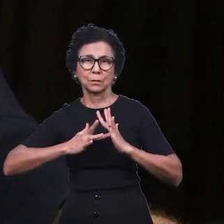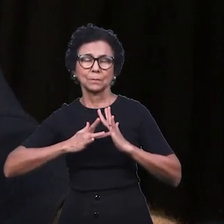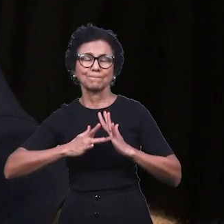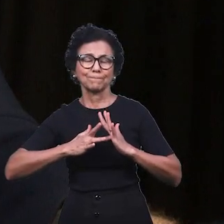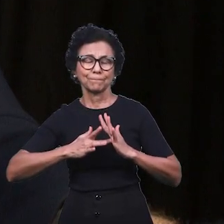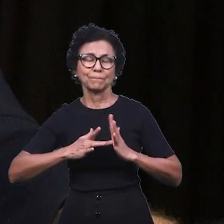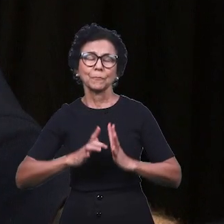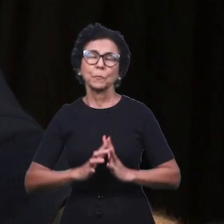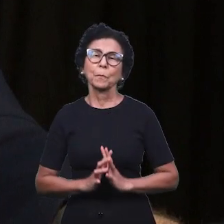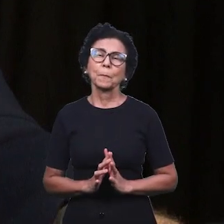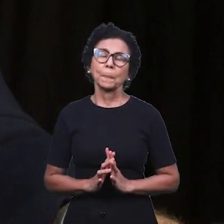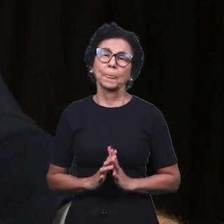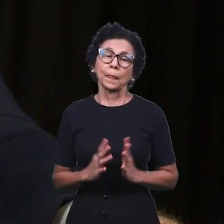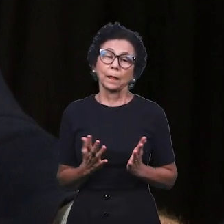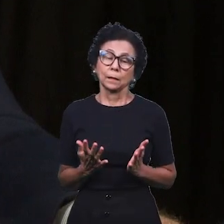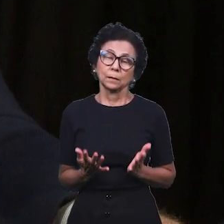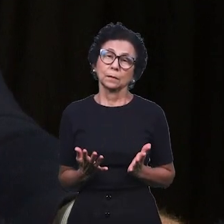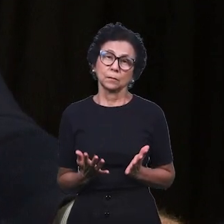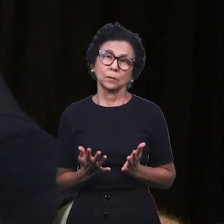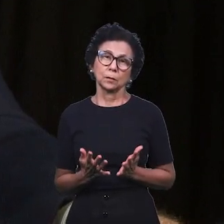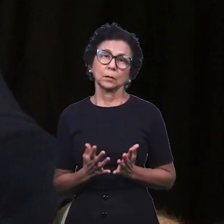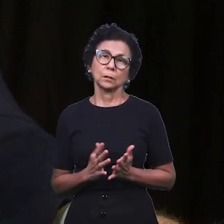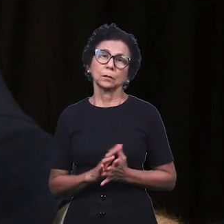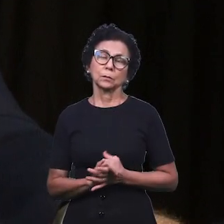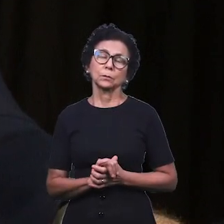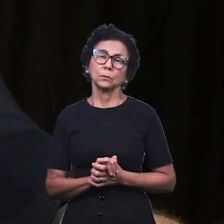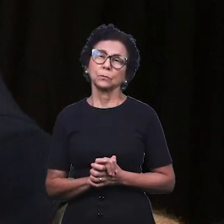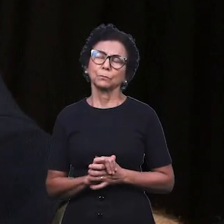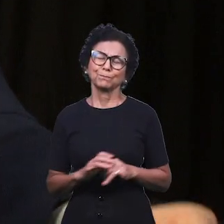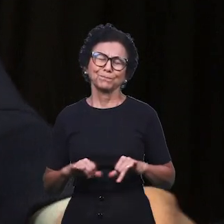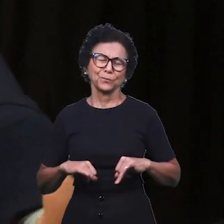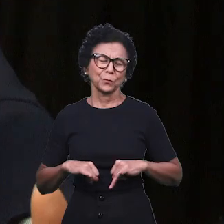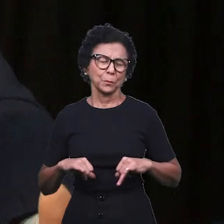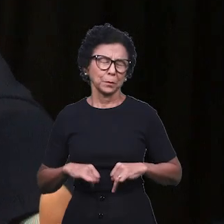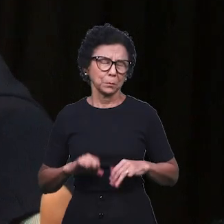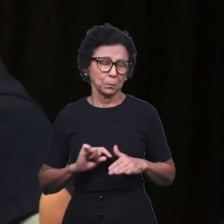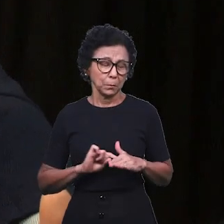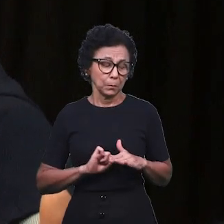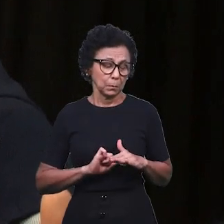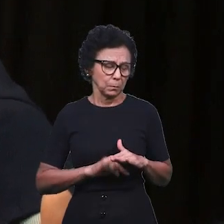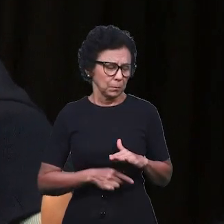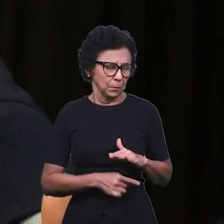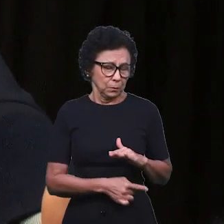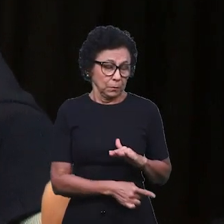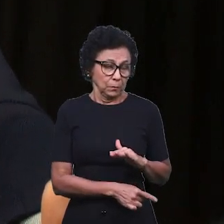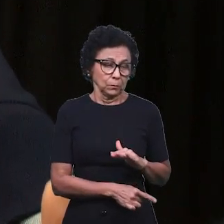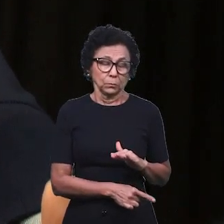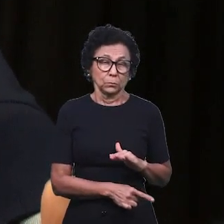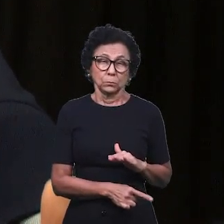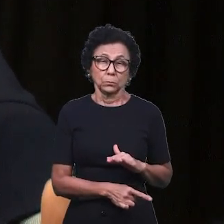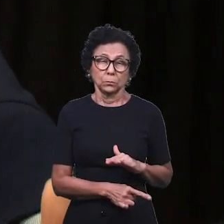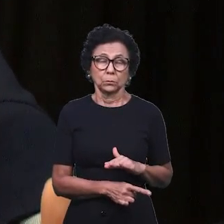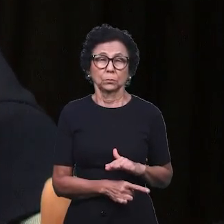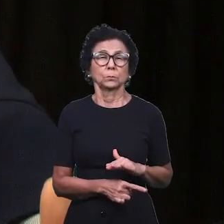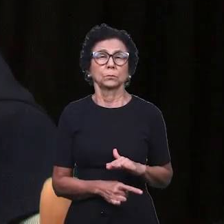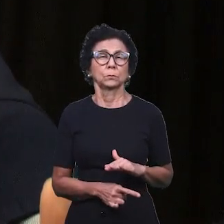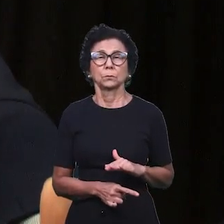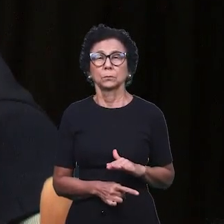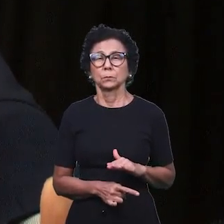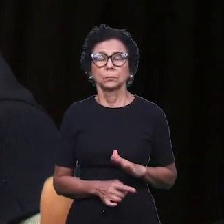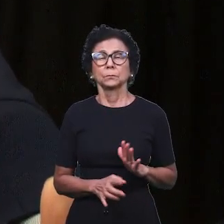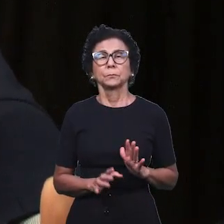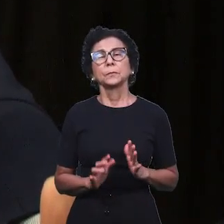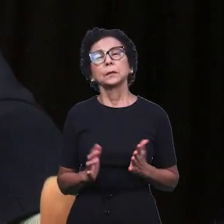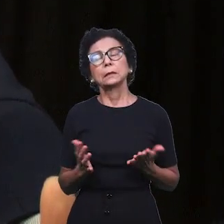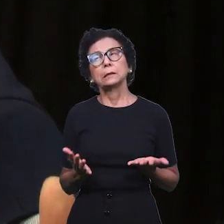Calvário. Então isso trouxe uma dor intensa ao Senhor. Então quando nós falamos dessa dor intensa, quando nós olhamos